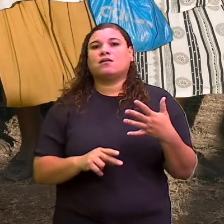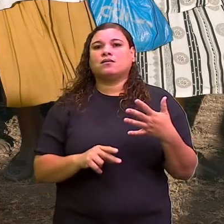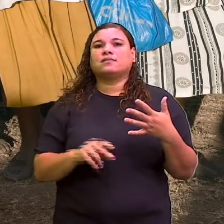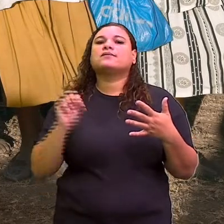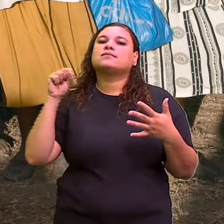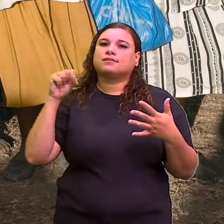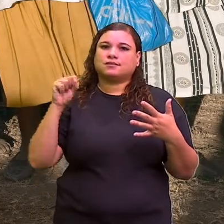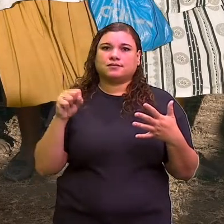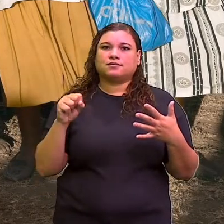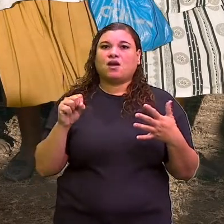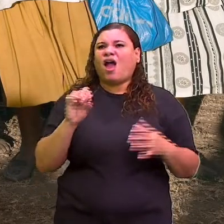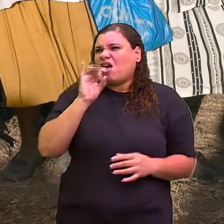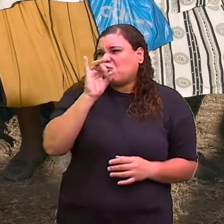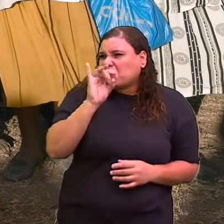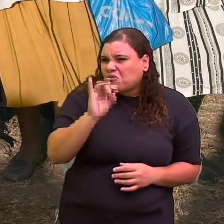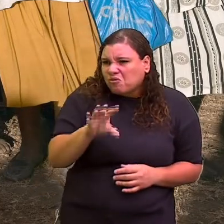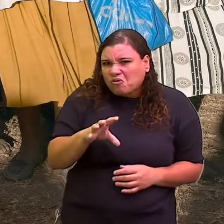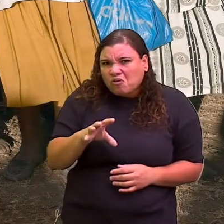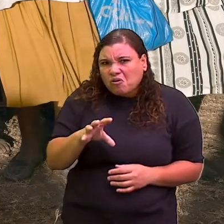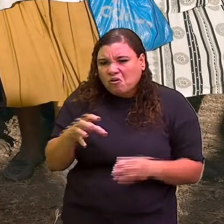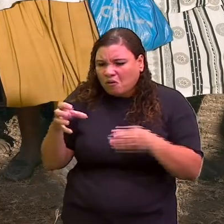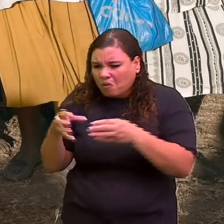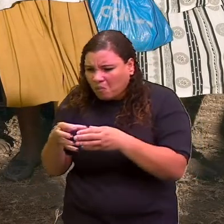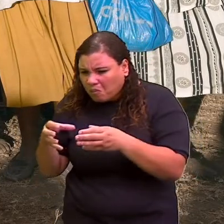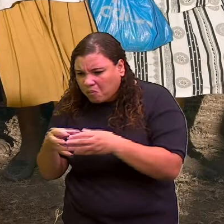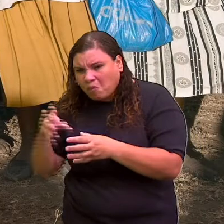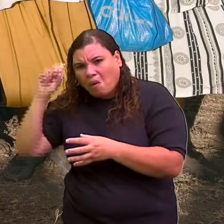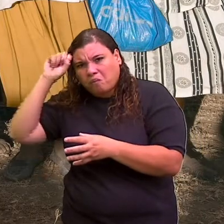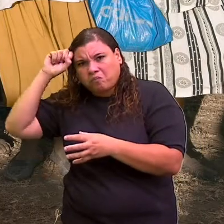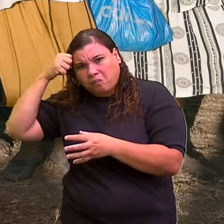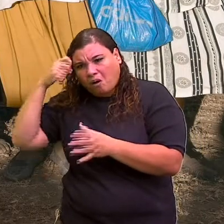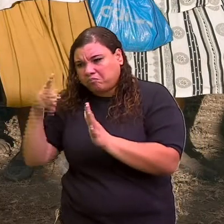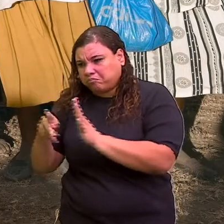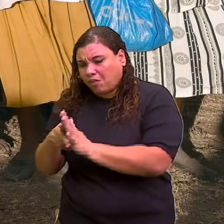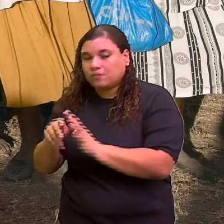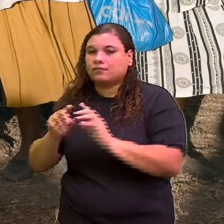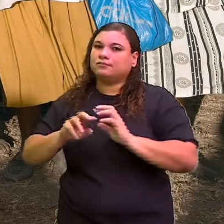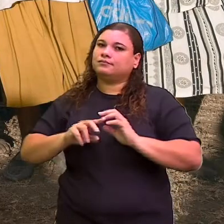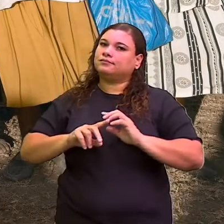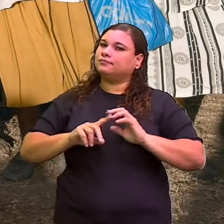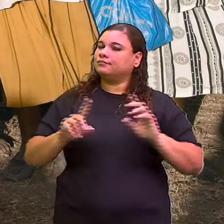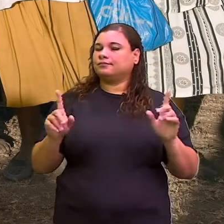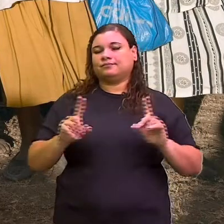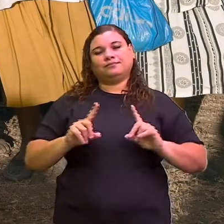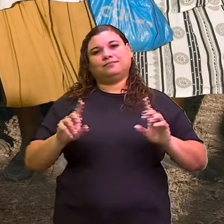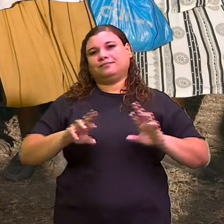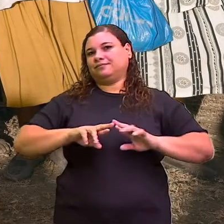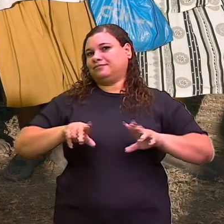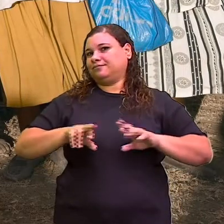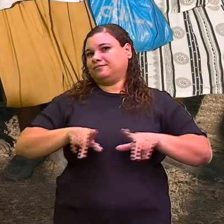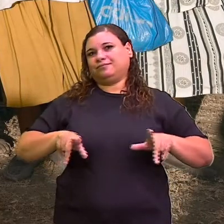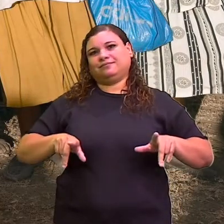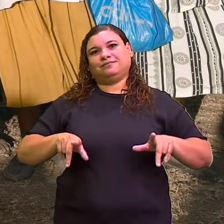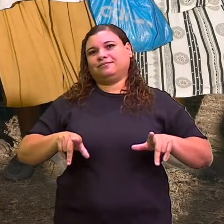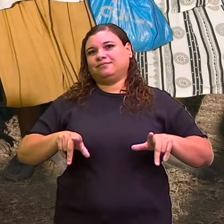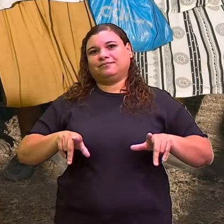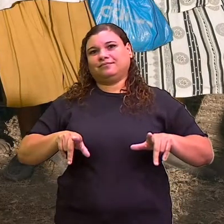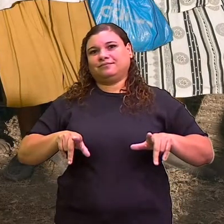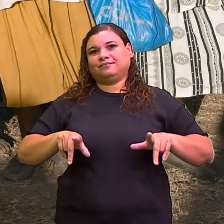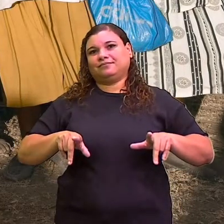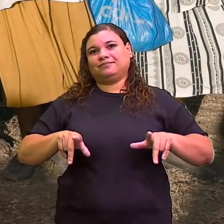mente a visão de que o continente africano